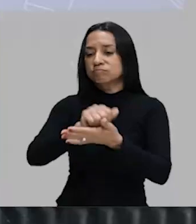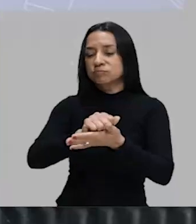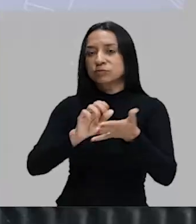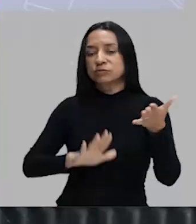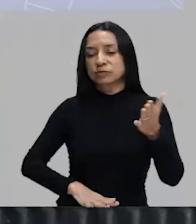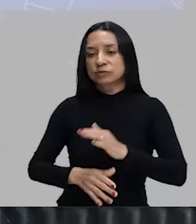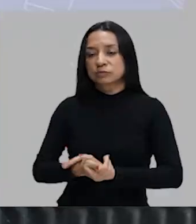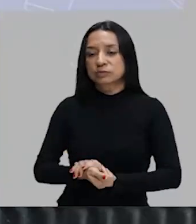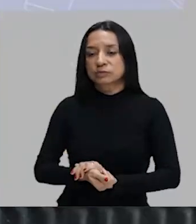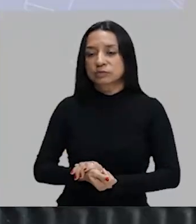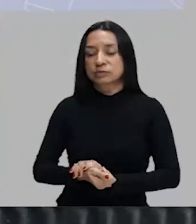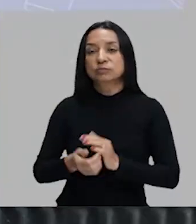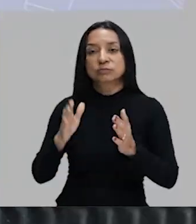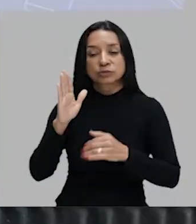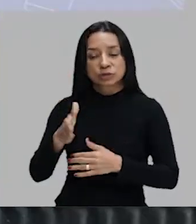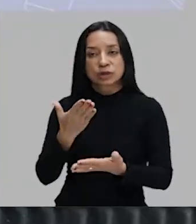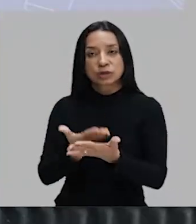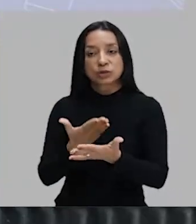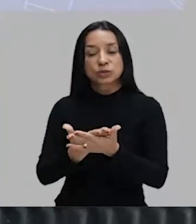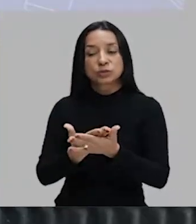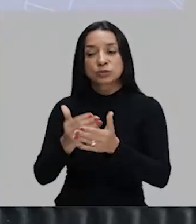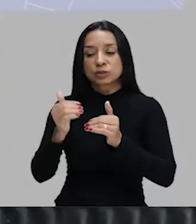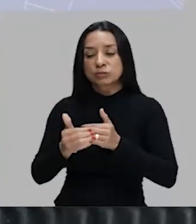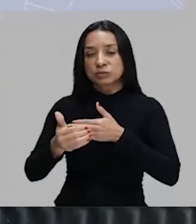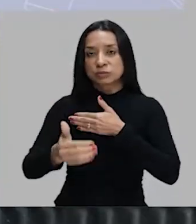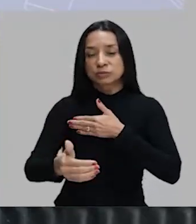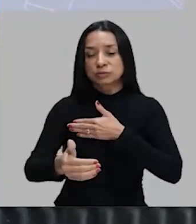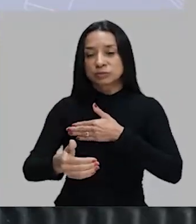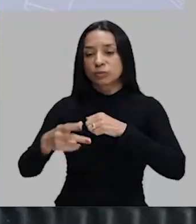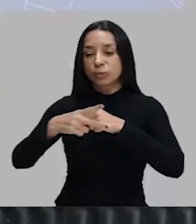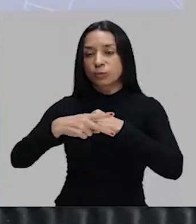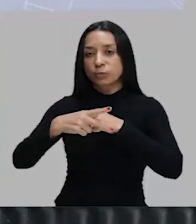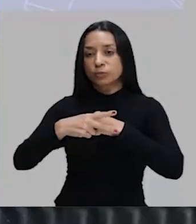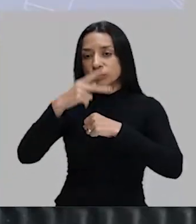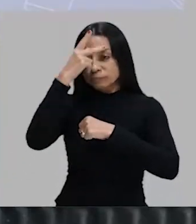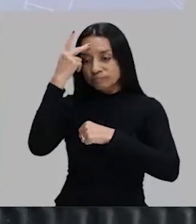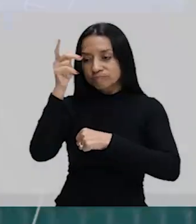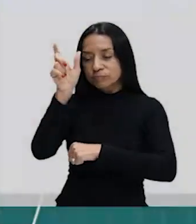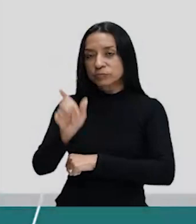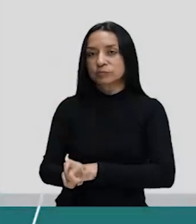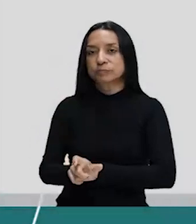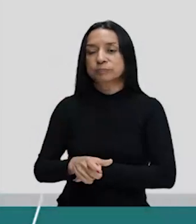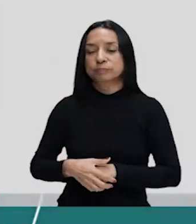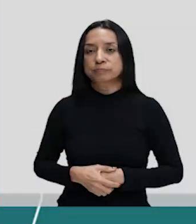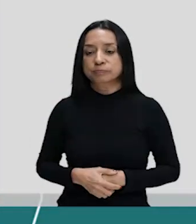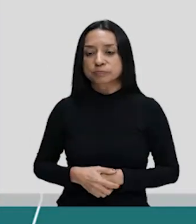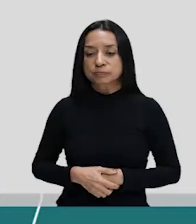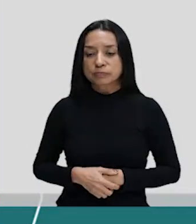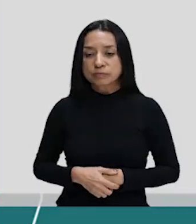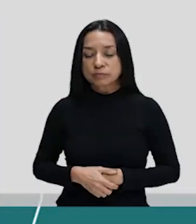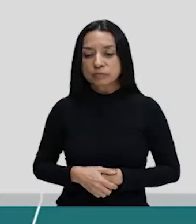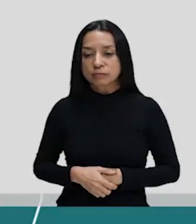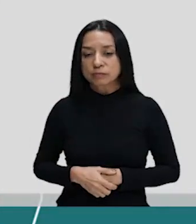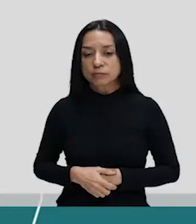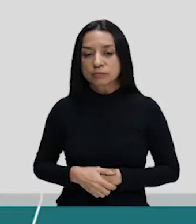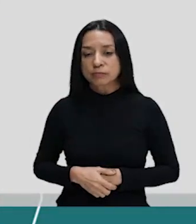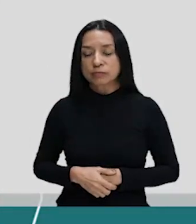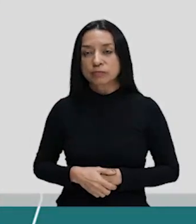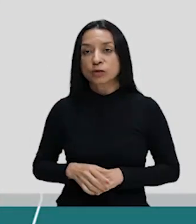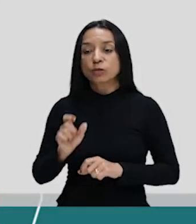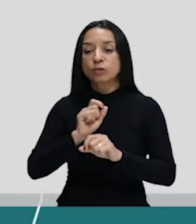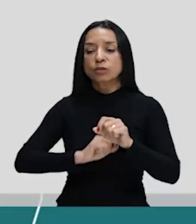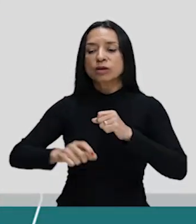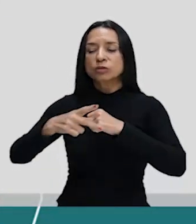a uma sequência dessas aulas, tá? Sobre os pronomes pessoais, certo? Pronombres personales, sujeito. São